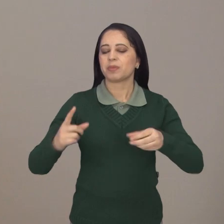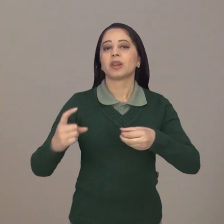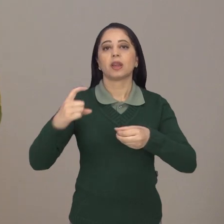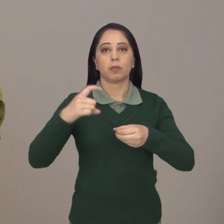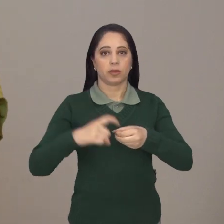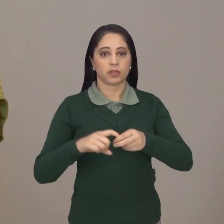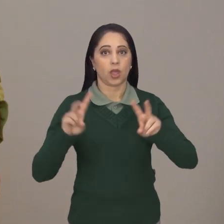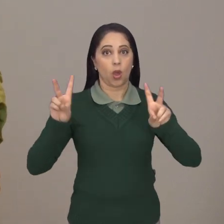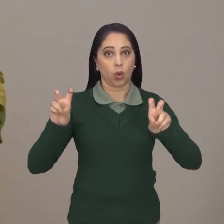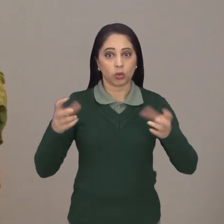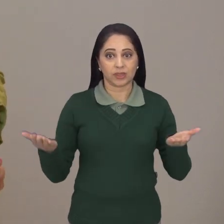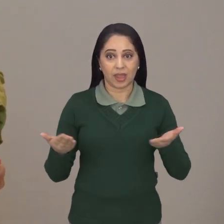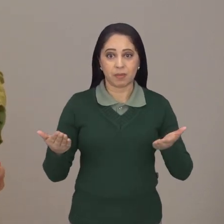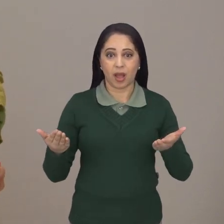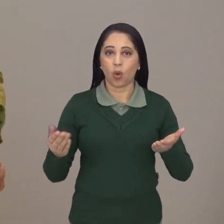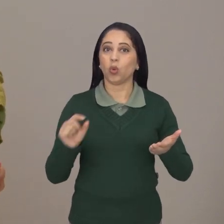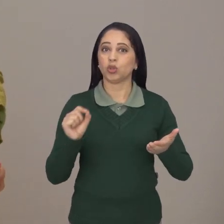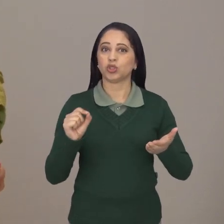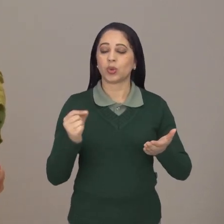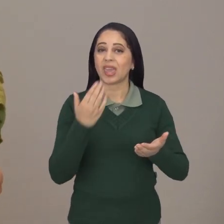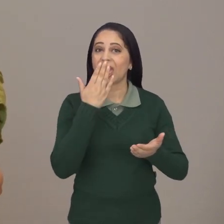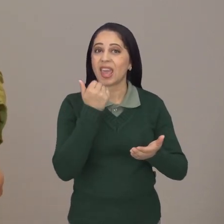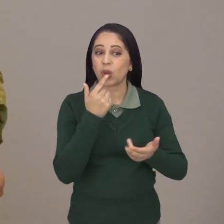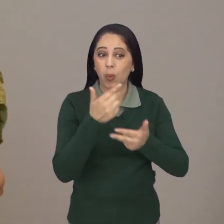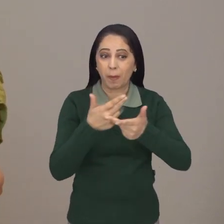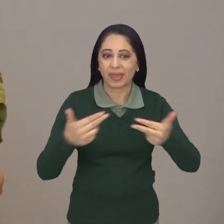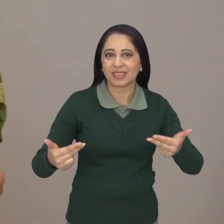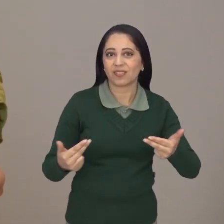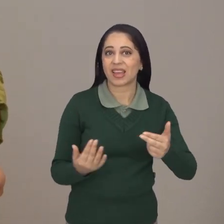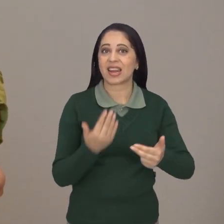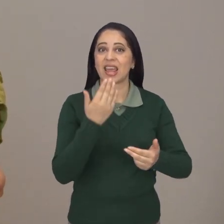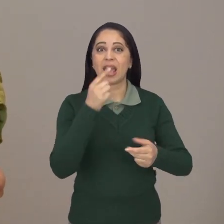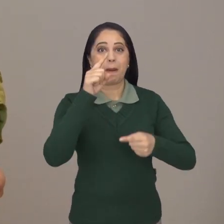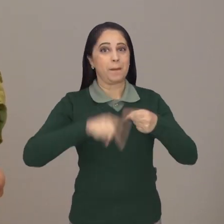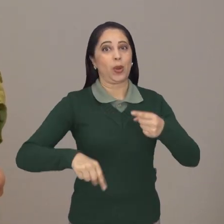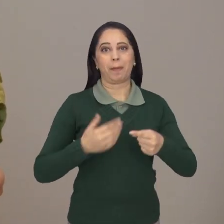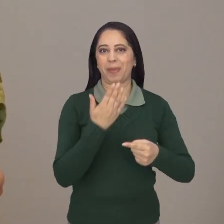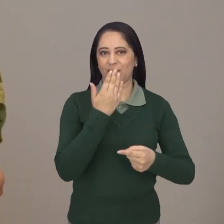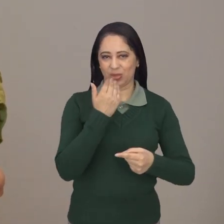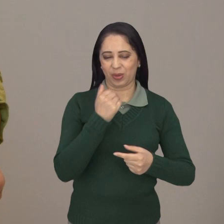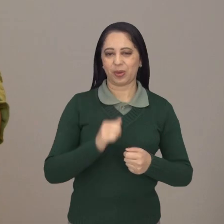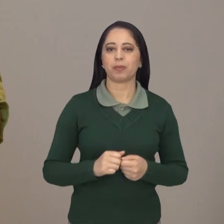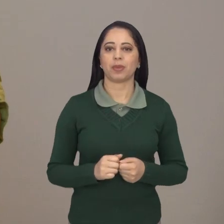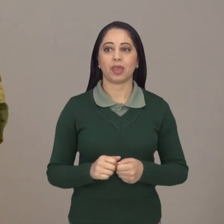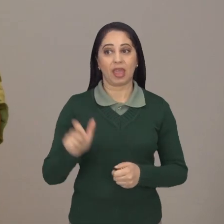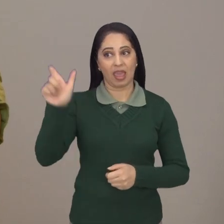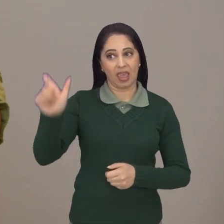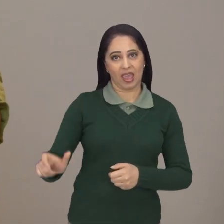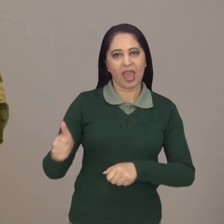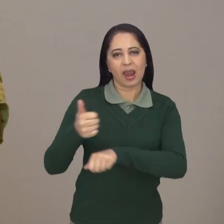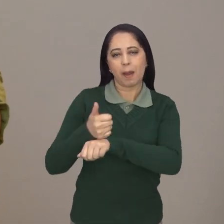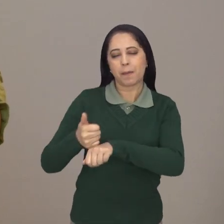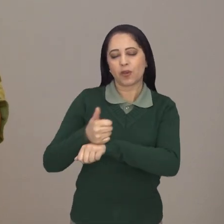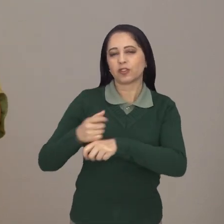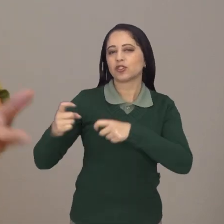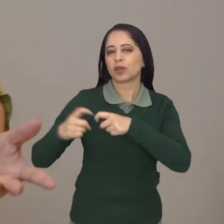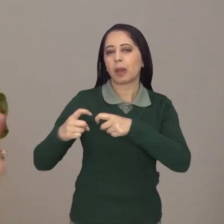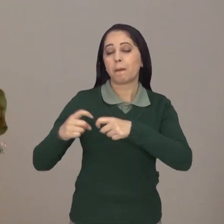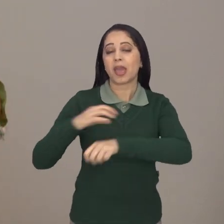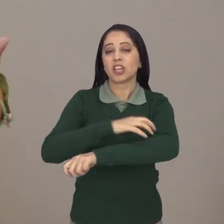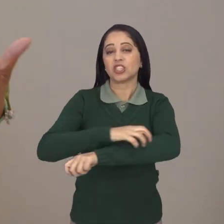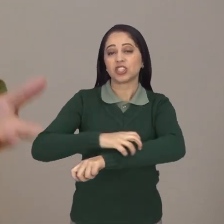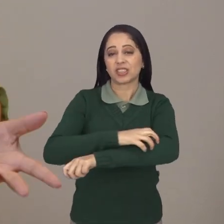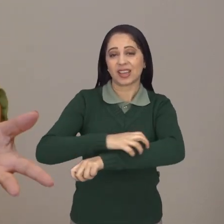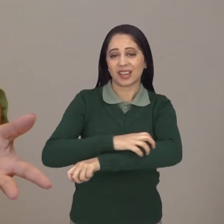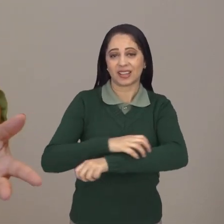Estamos de volta. O tema do programa de hoje é restrição alimentar e a convidada é a alergista Tatiana Camargo. Nós falamos